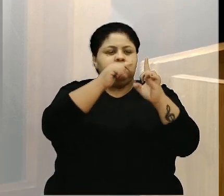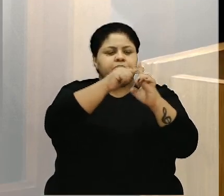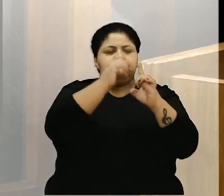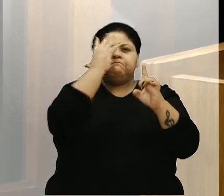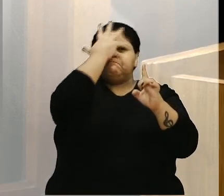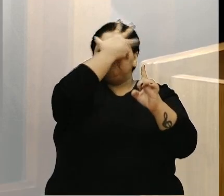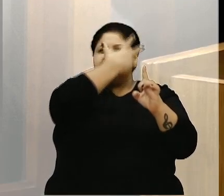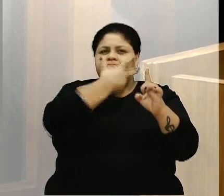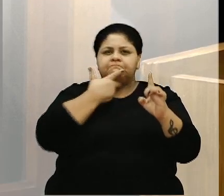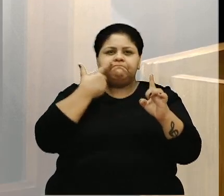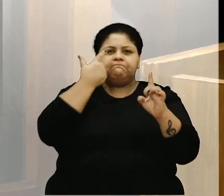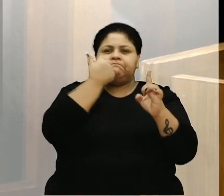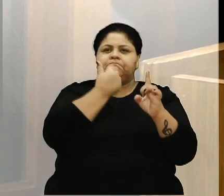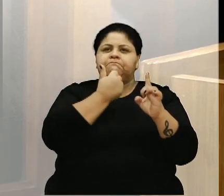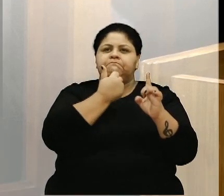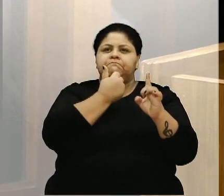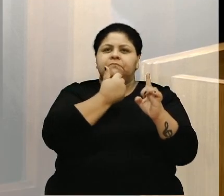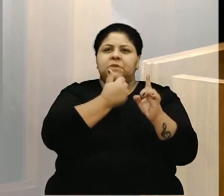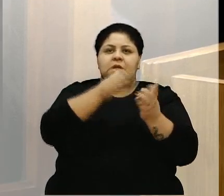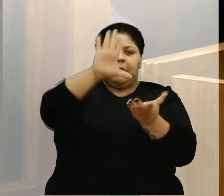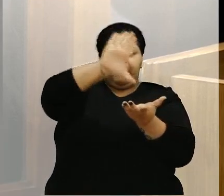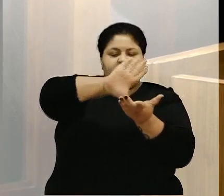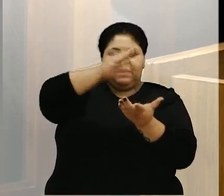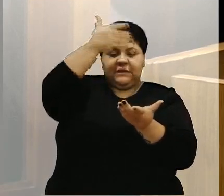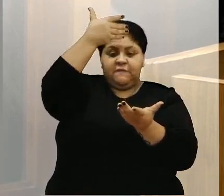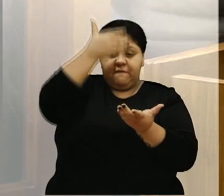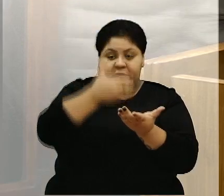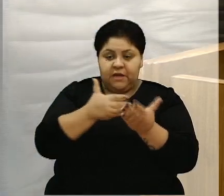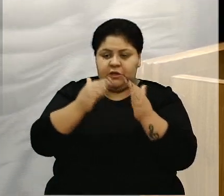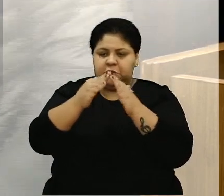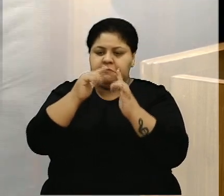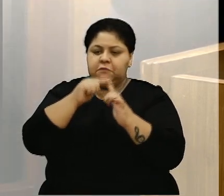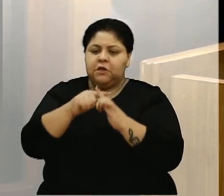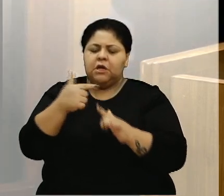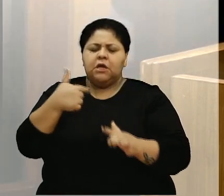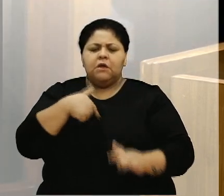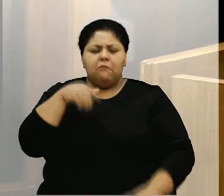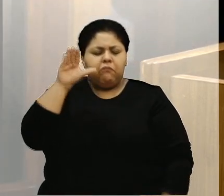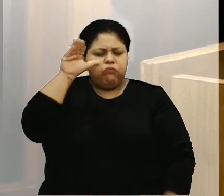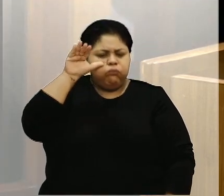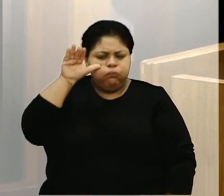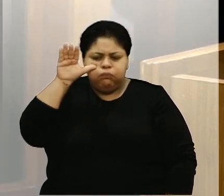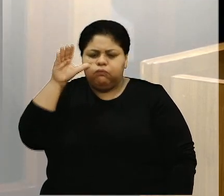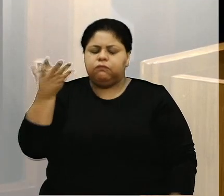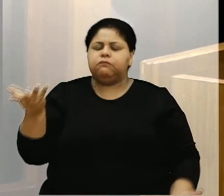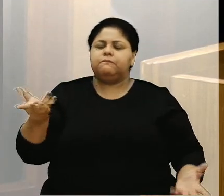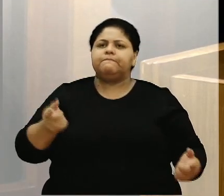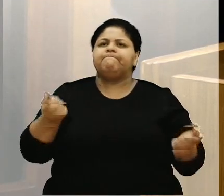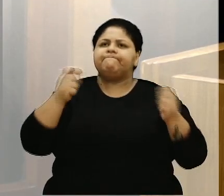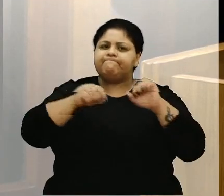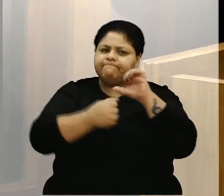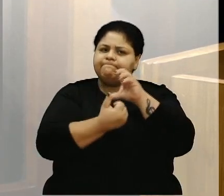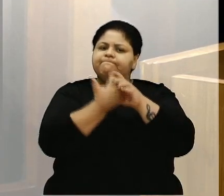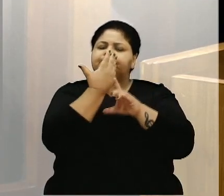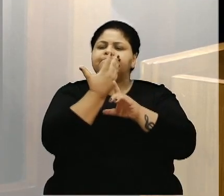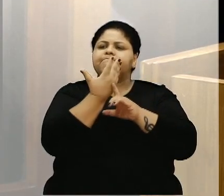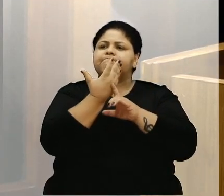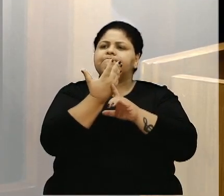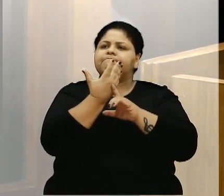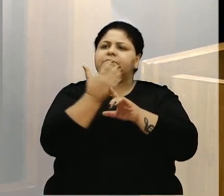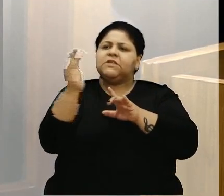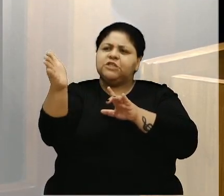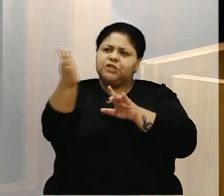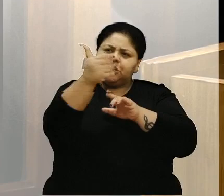a praça em frente àquela igreja, e eu estava analisando que nós precisamos criar atrativo, trazer